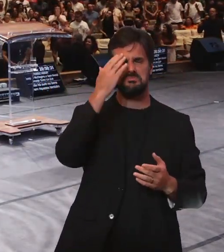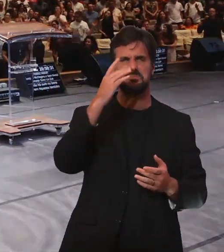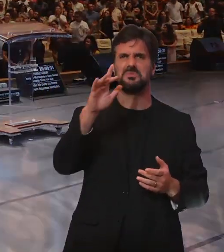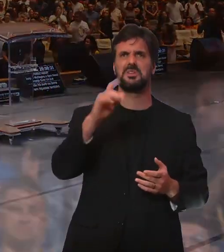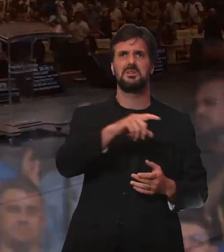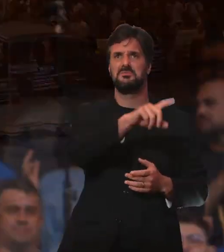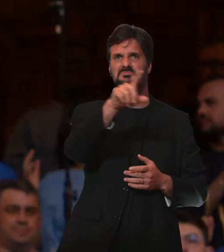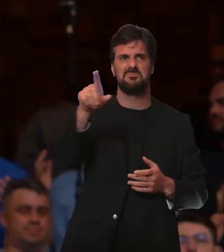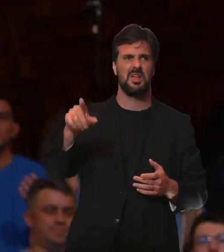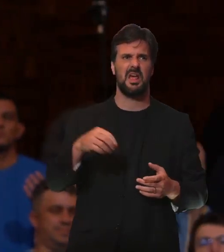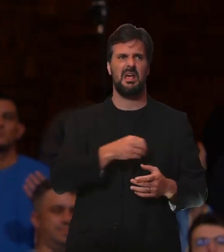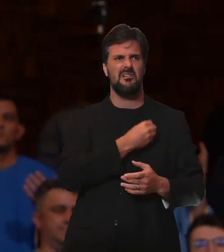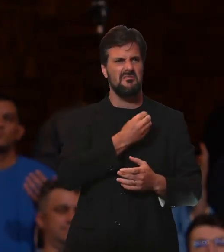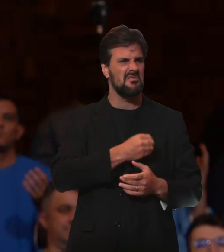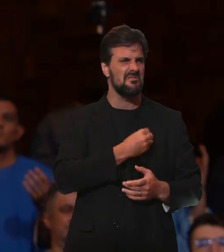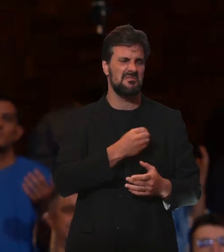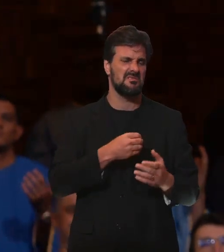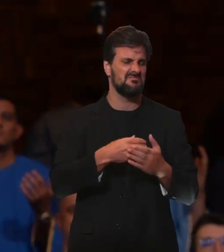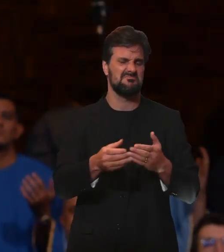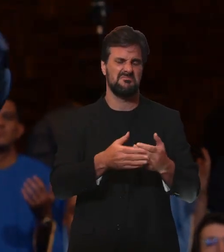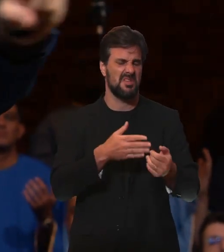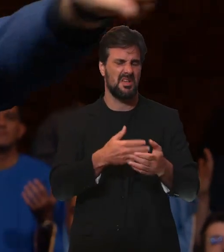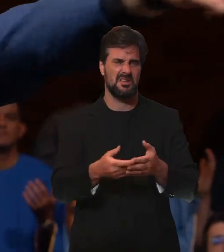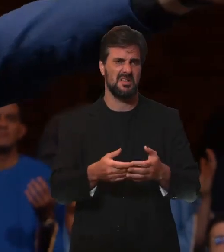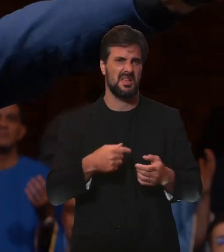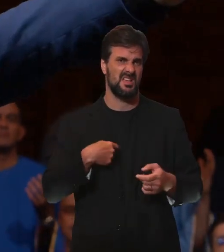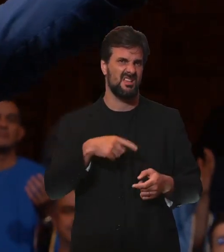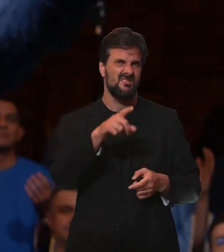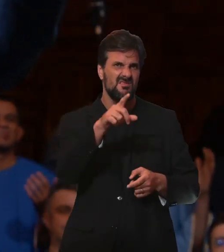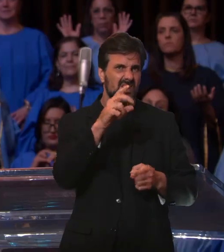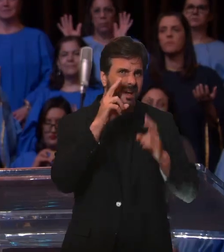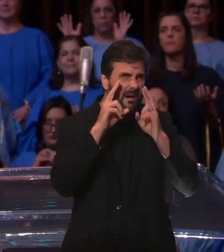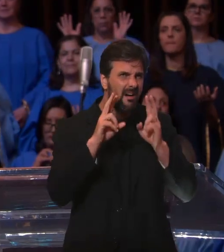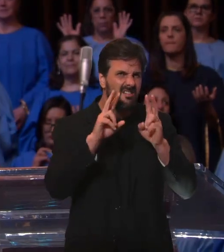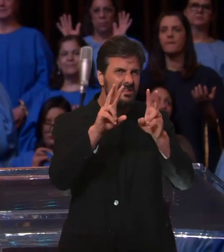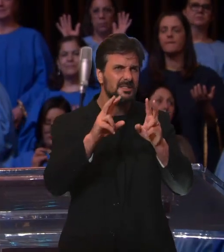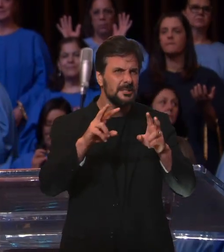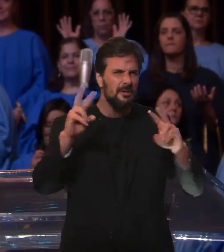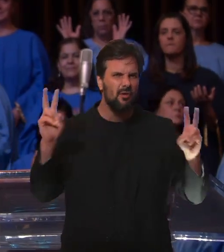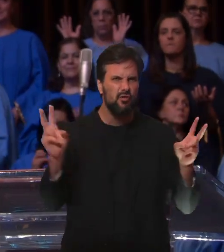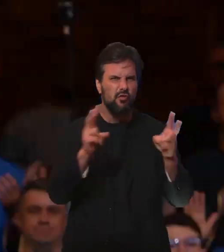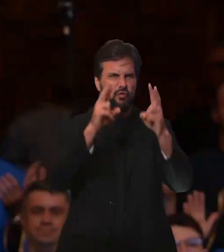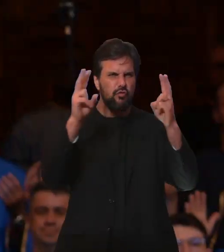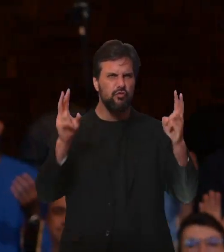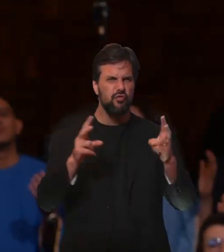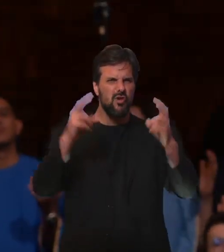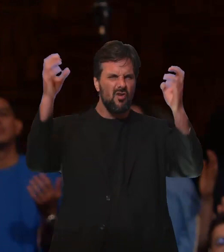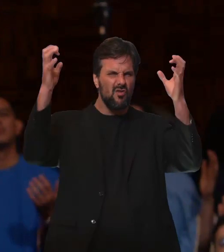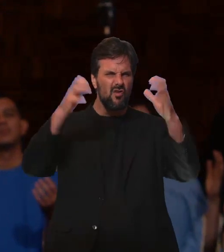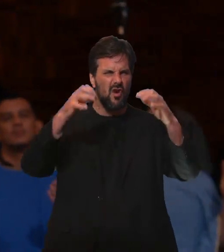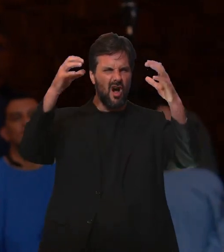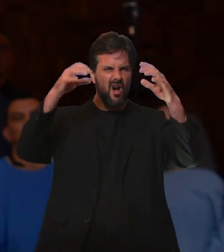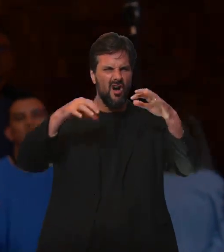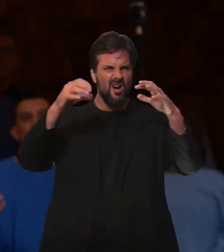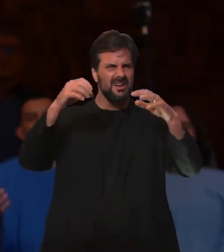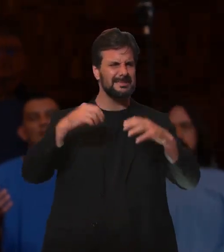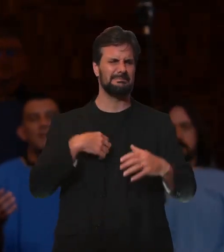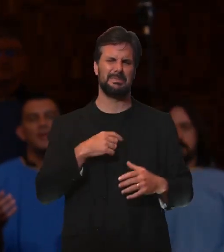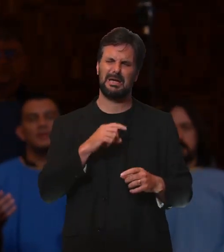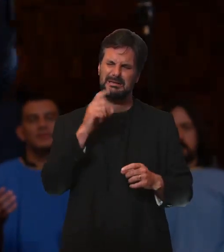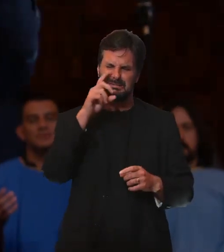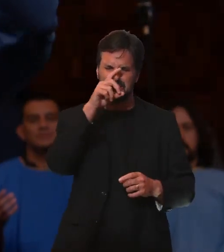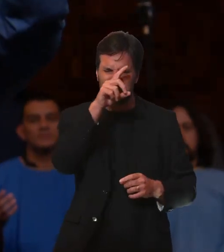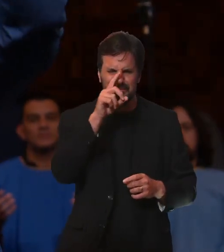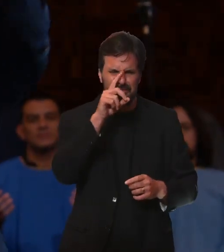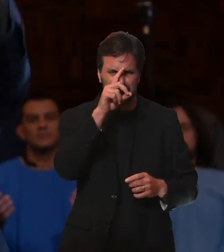palavra de Deus, não negocie ela. Pode você estar vendo uma tempestade horrível, dizendo não tem jeito. Agarra a palavra de Deus,